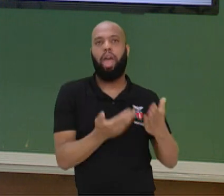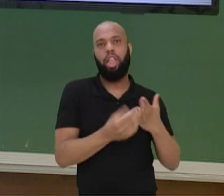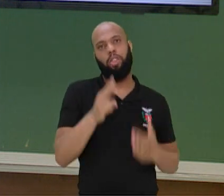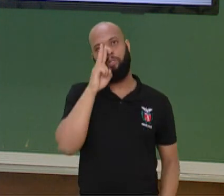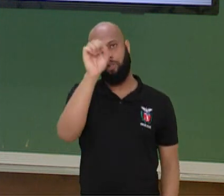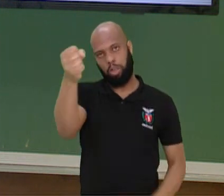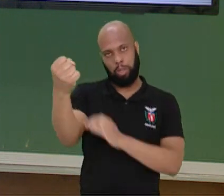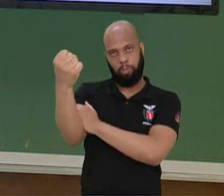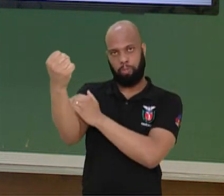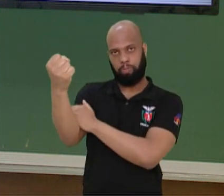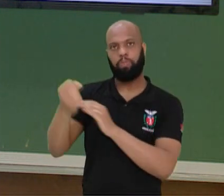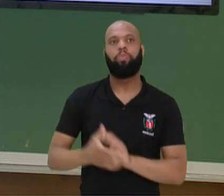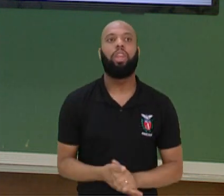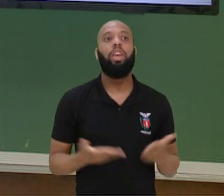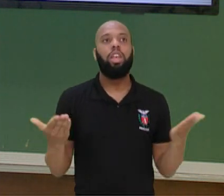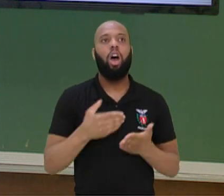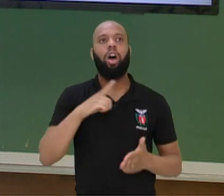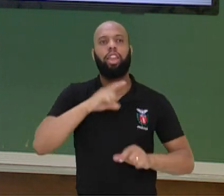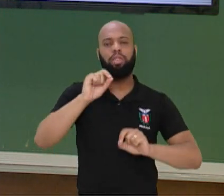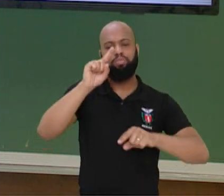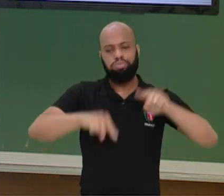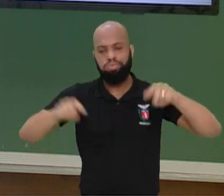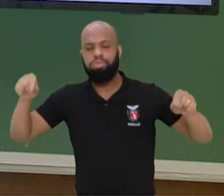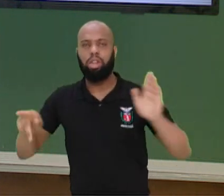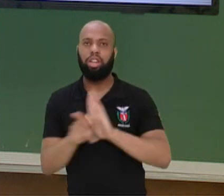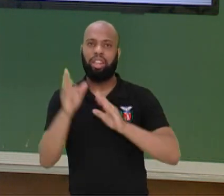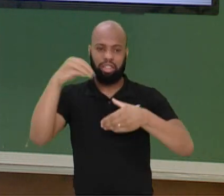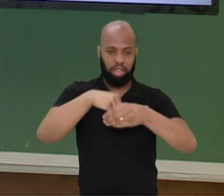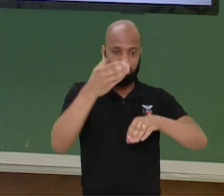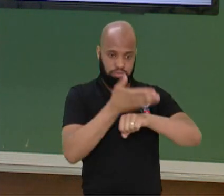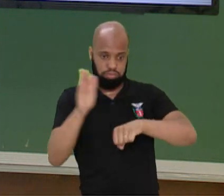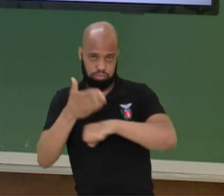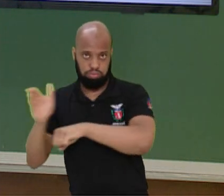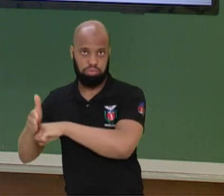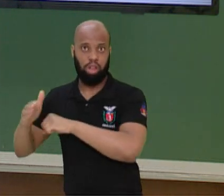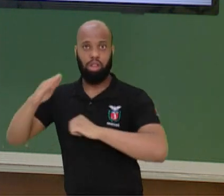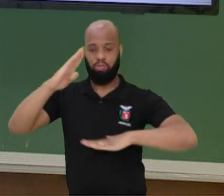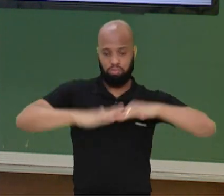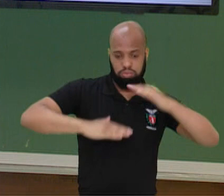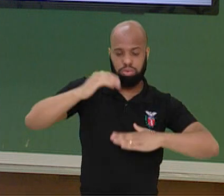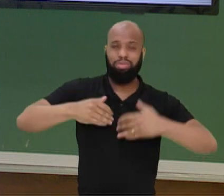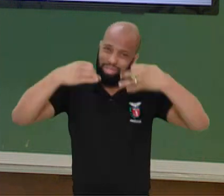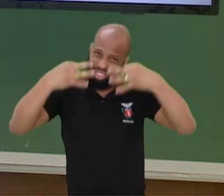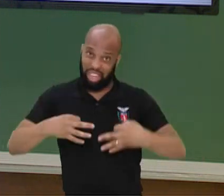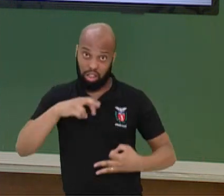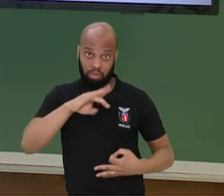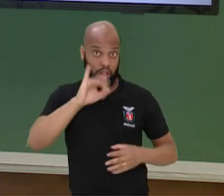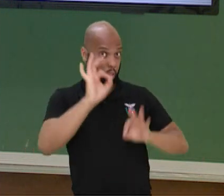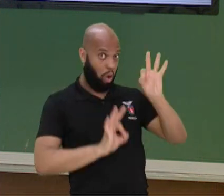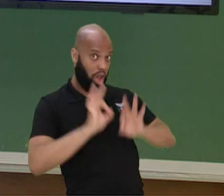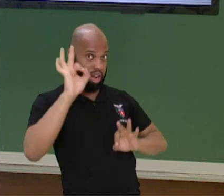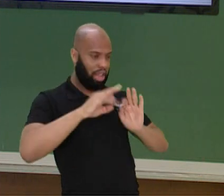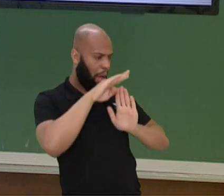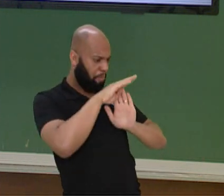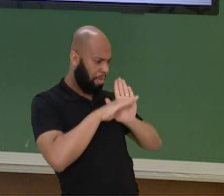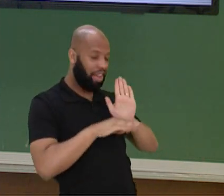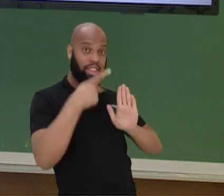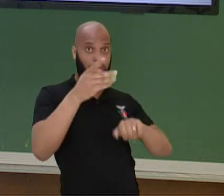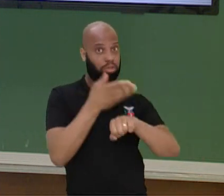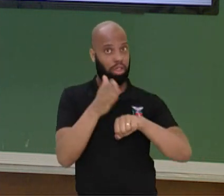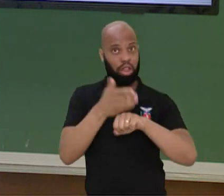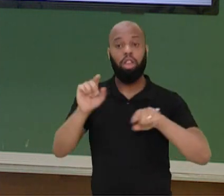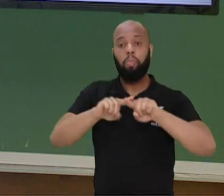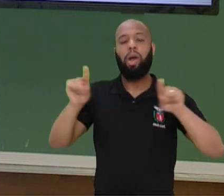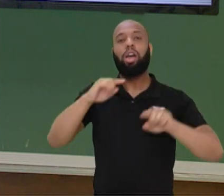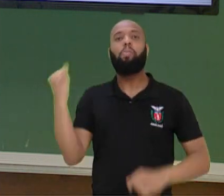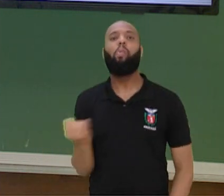E aí falaremos agora sobre as variáveis do treino. Então, quando um profissional habilitado vai montar o seu treino, o que é importante ele considerar?